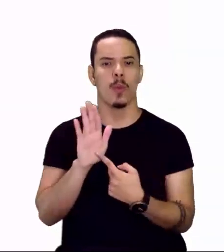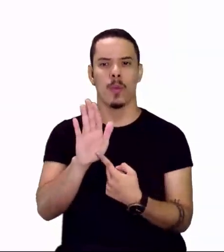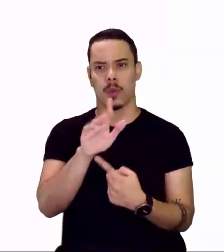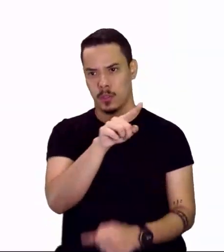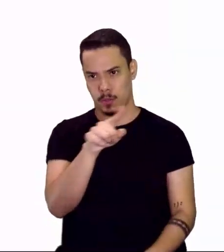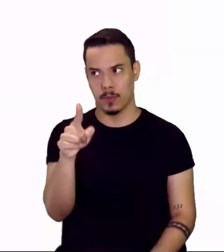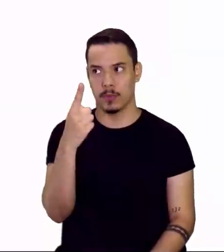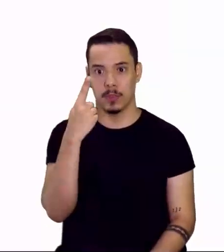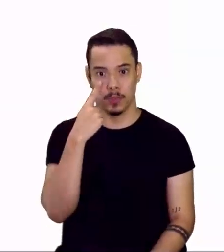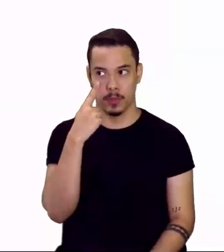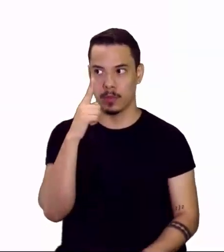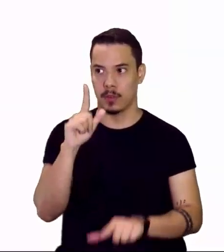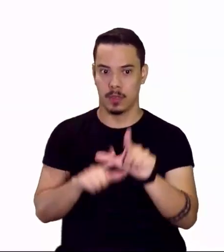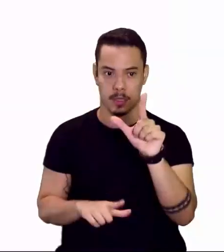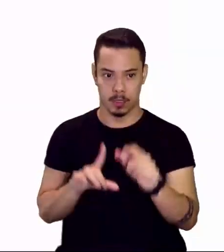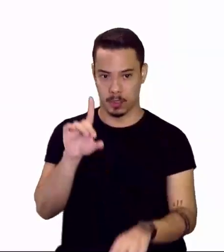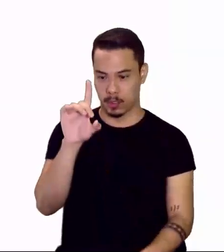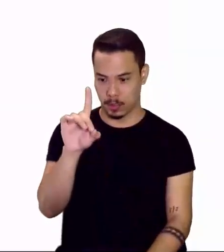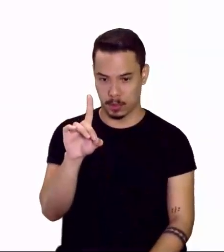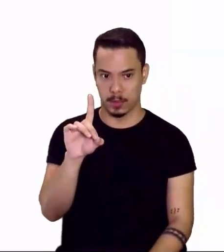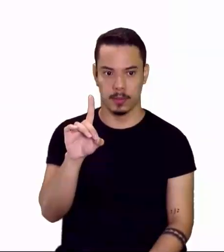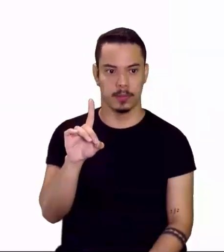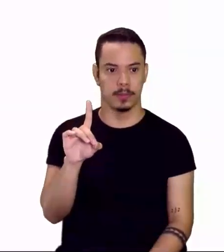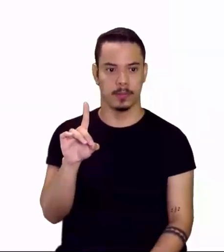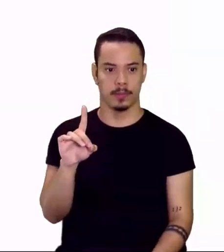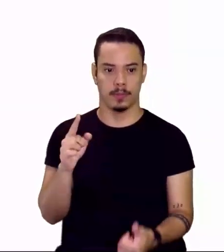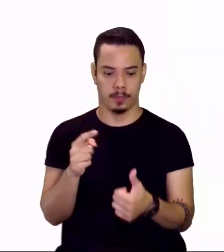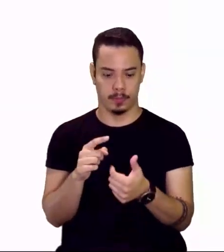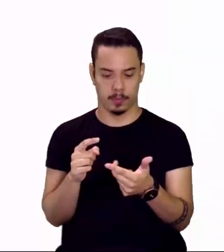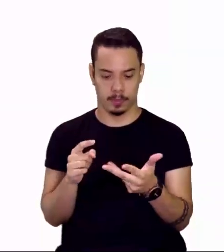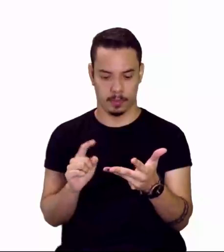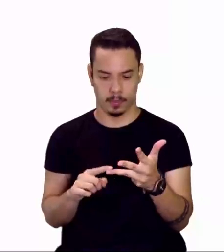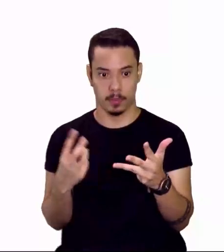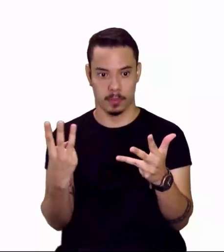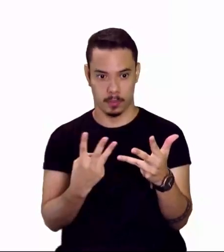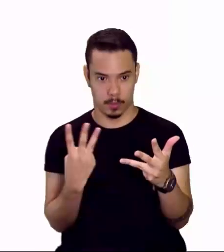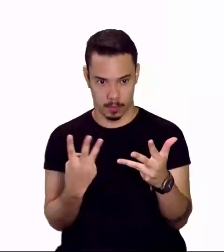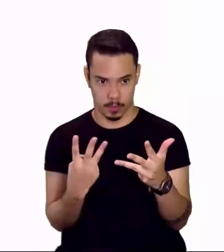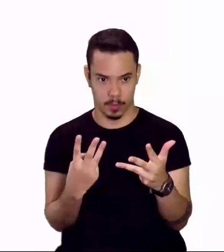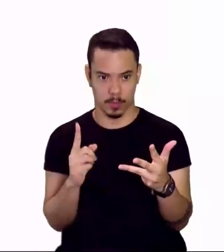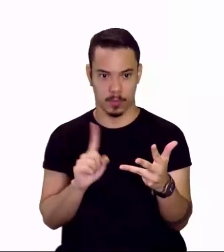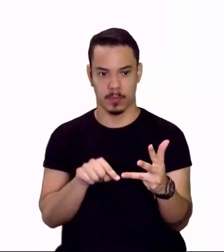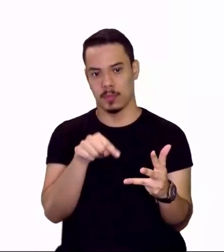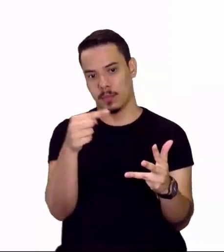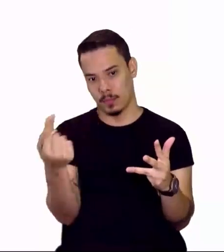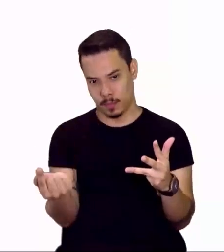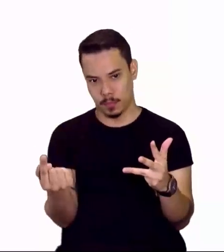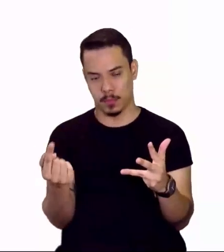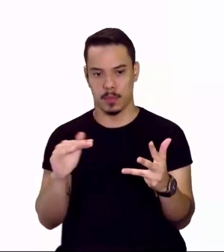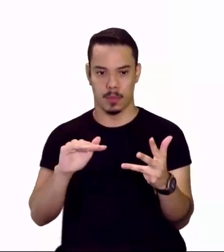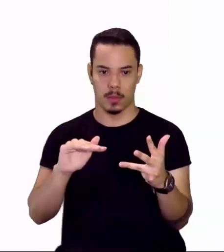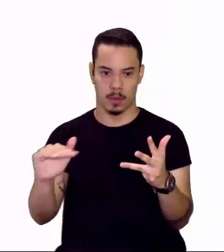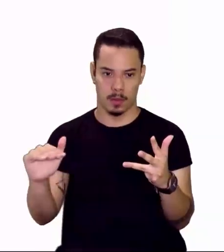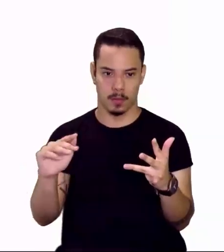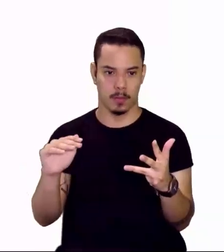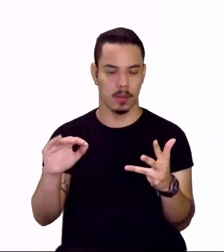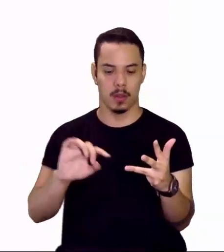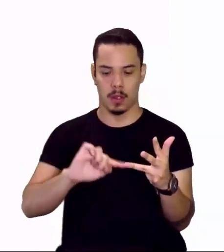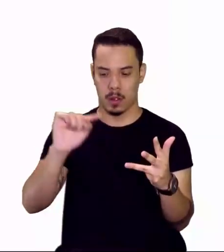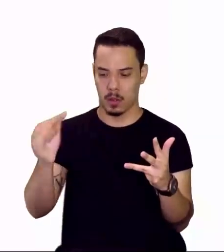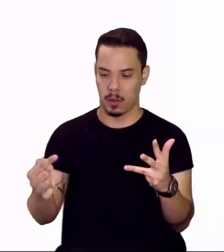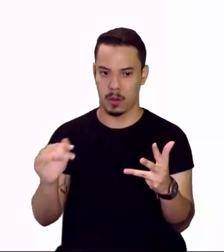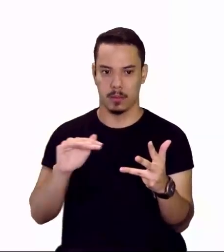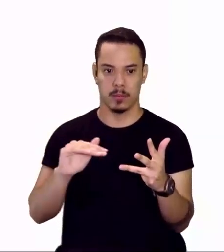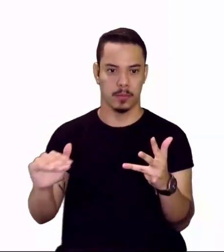vocês. A letra D, a molécula da água seria trigonal, a BH2 angular,